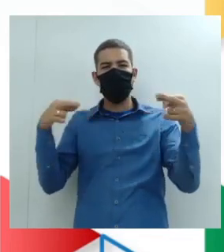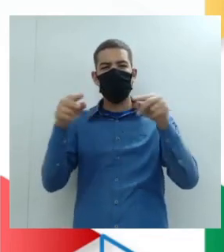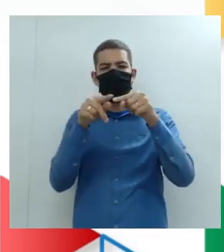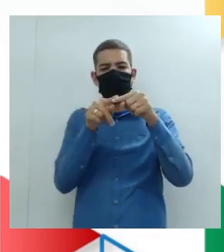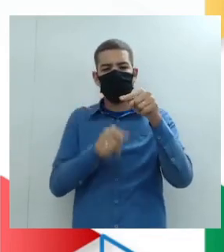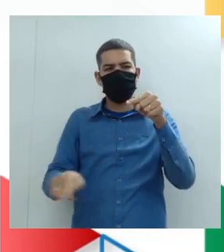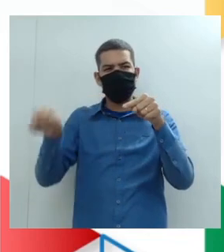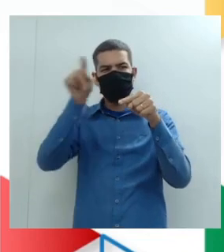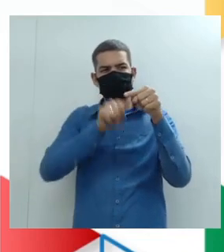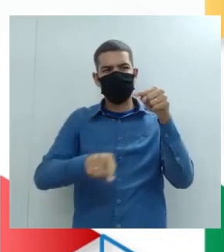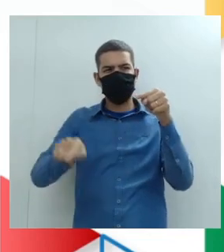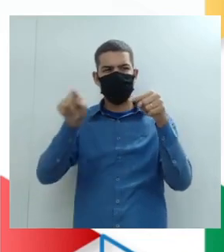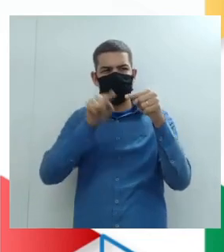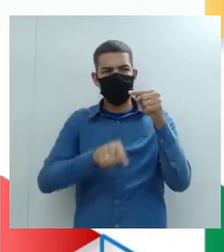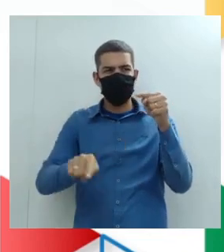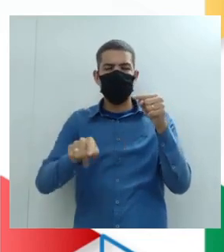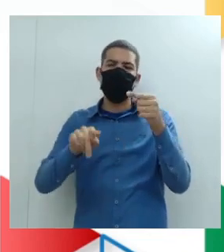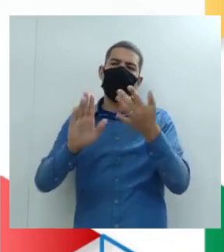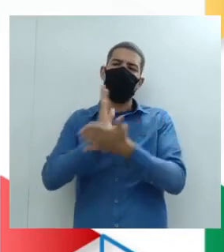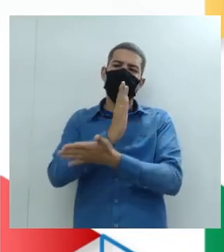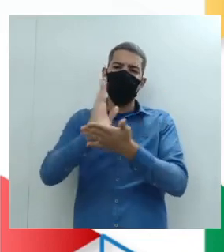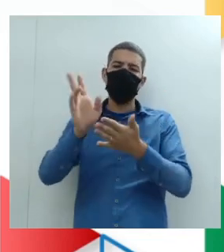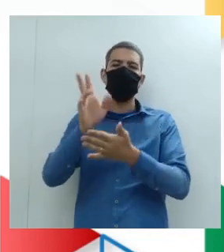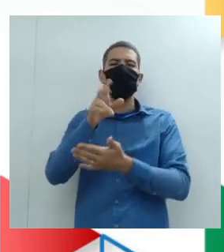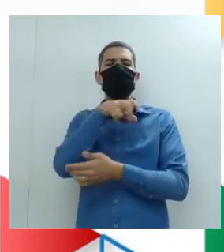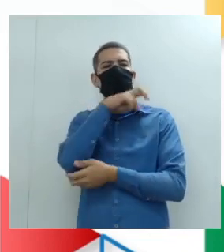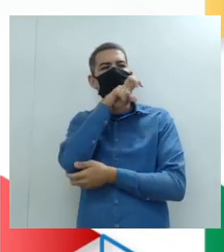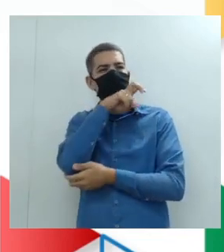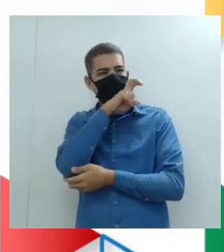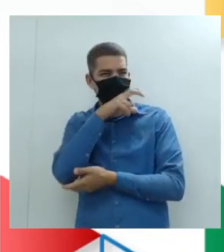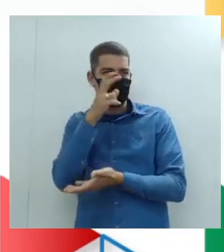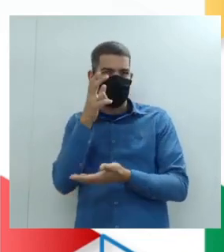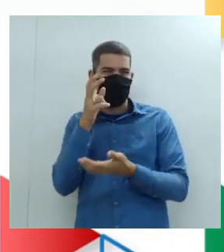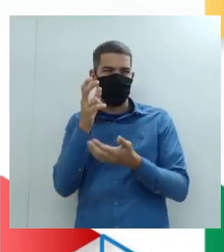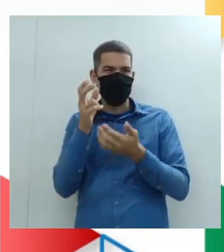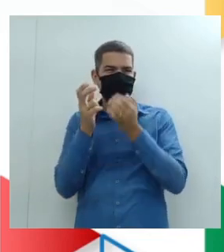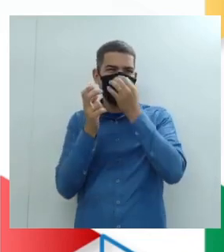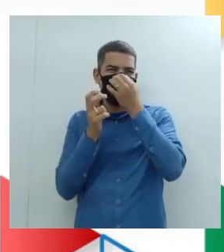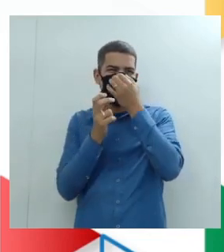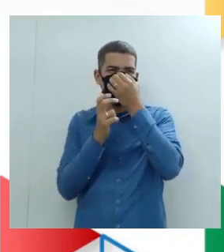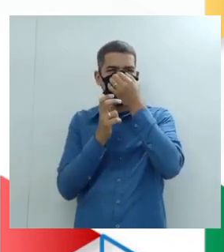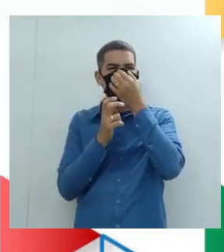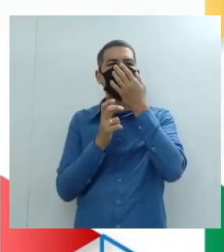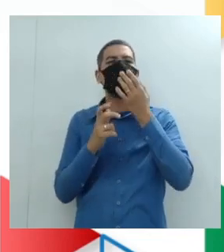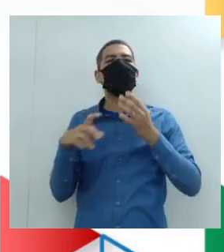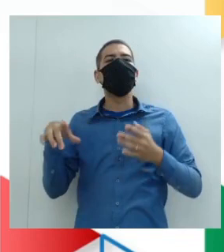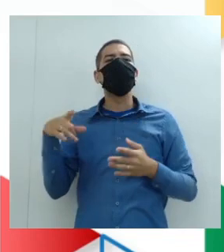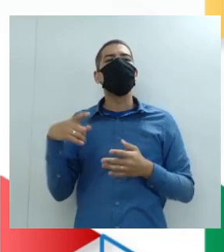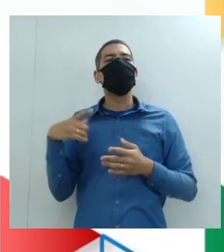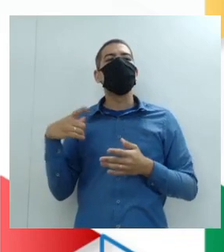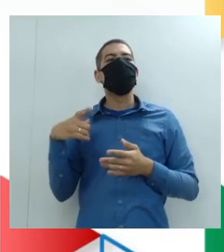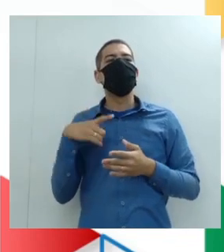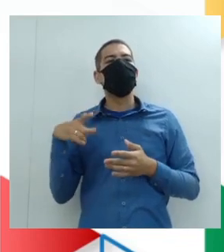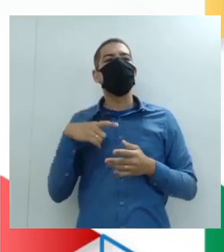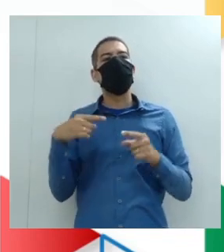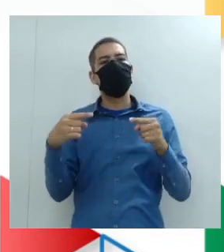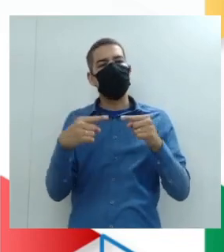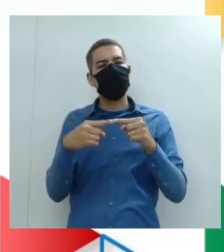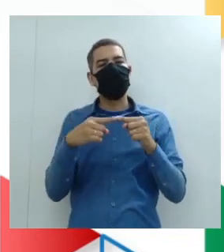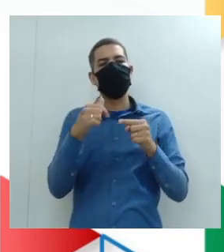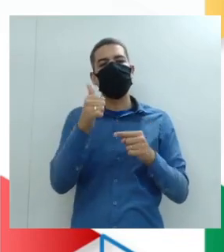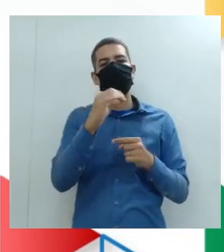e outros chamavam de serpente. Ambas as expressões representam 100,